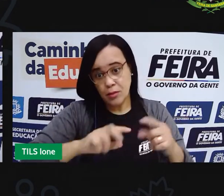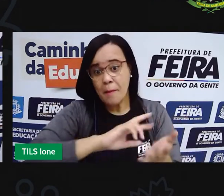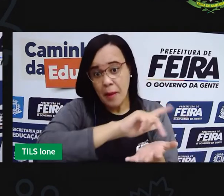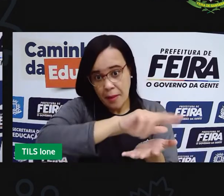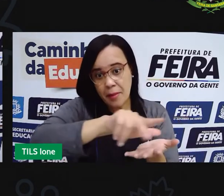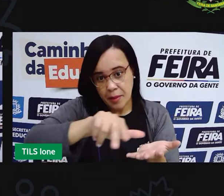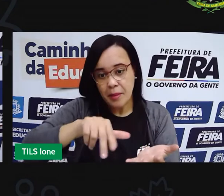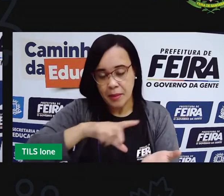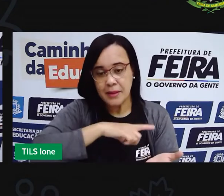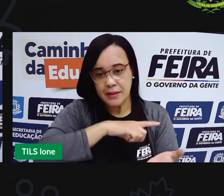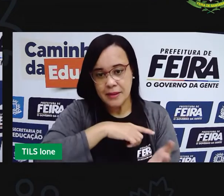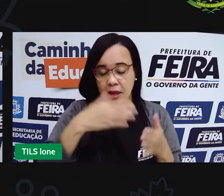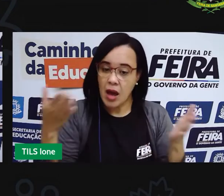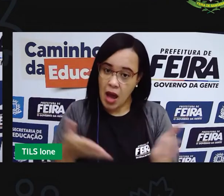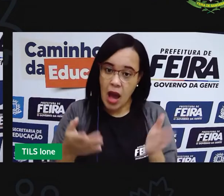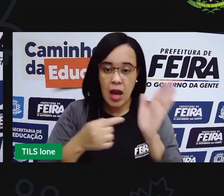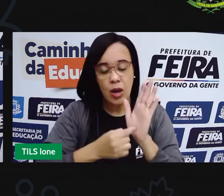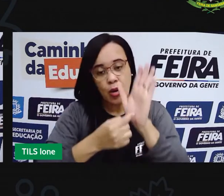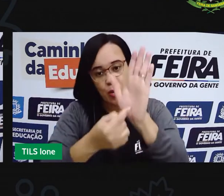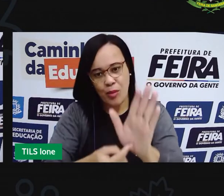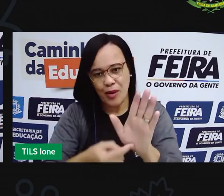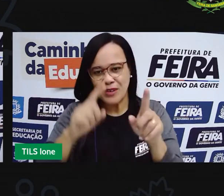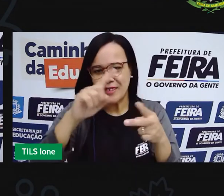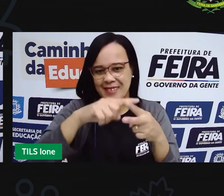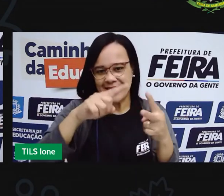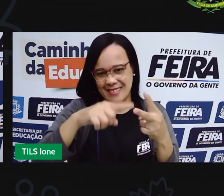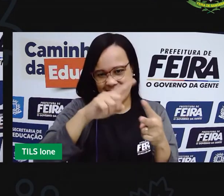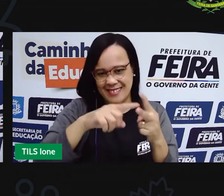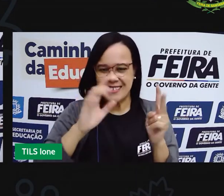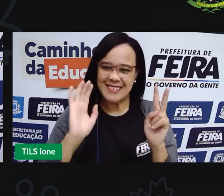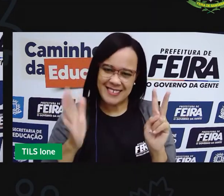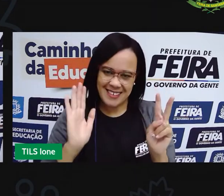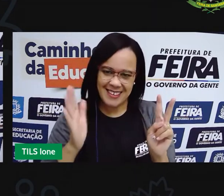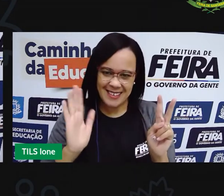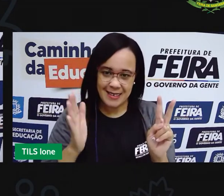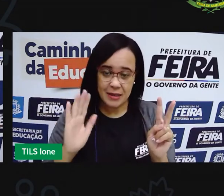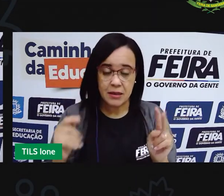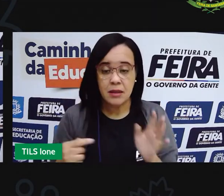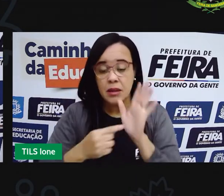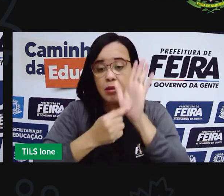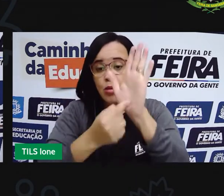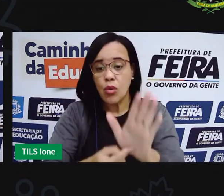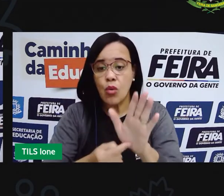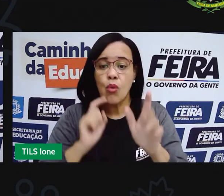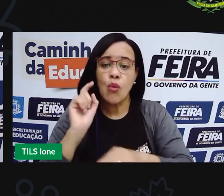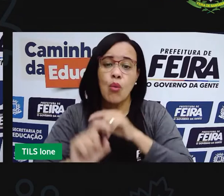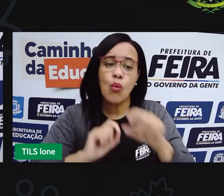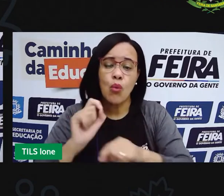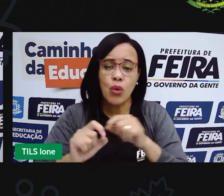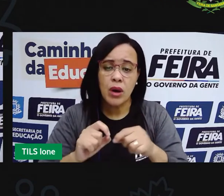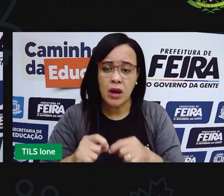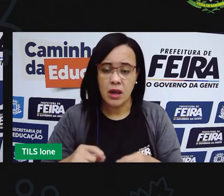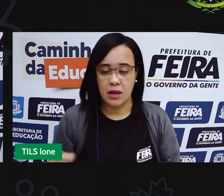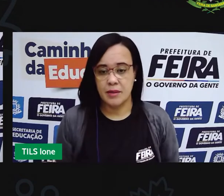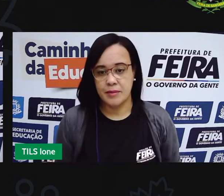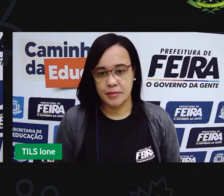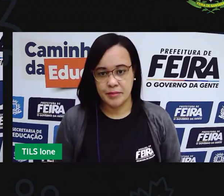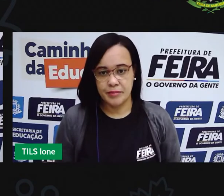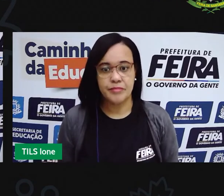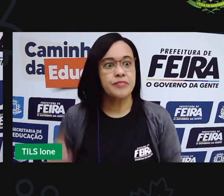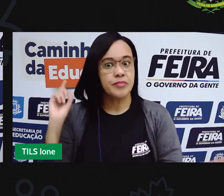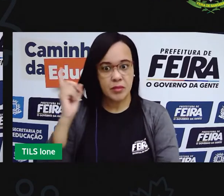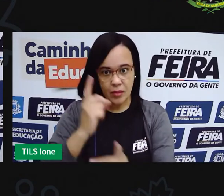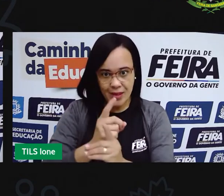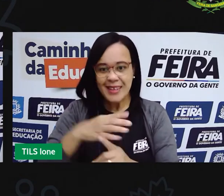vocês esses dois, tá certo? Agora eu quero mostrar como você identifica isso em